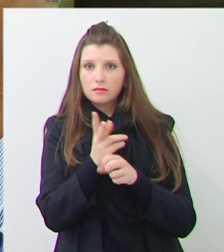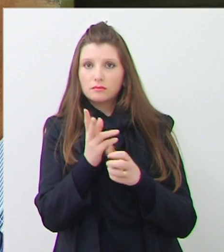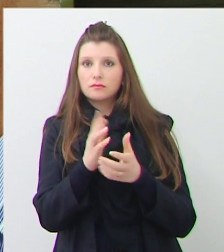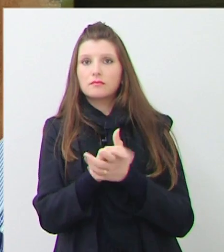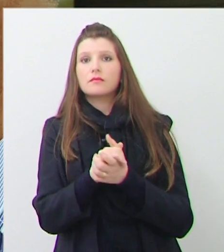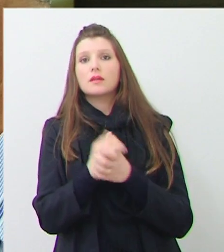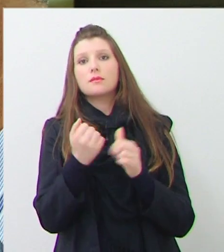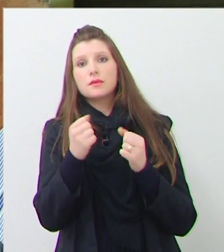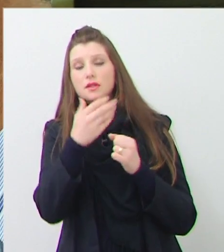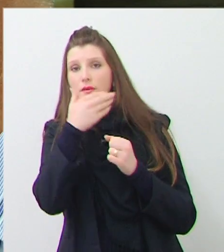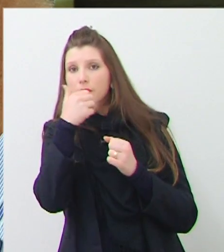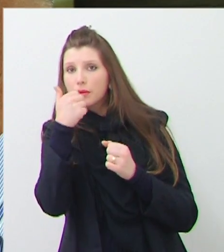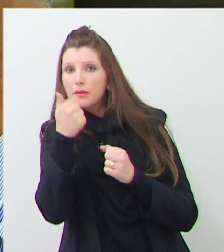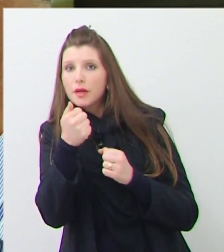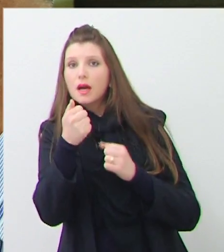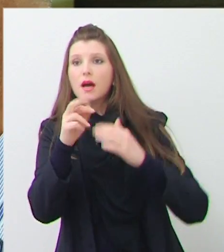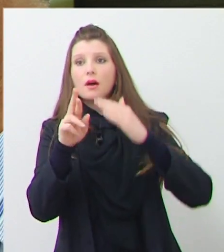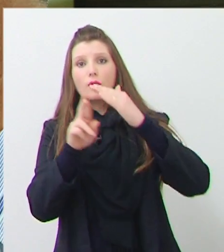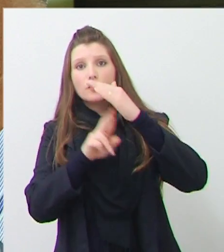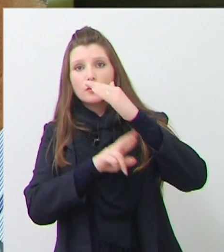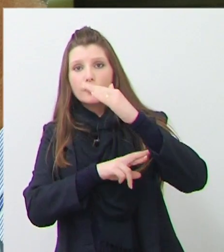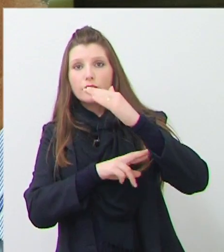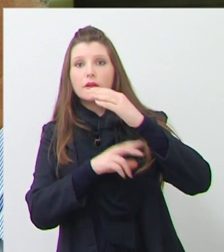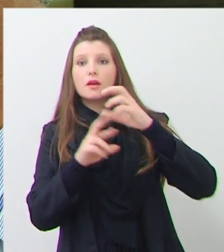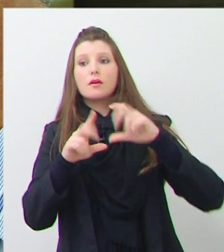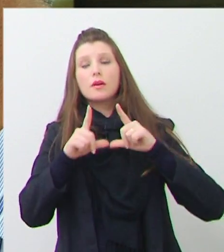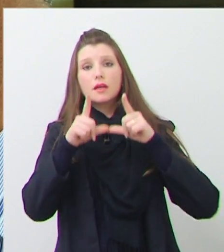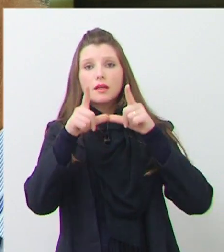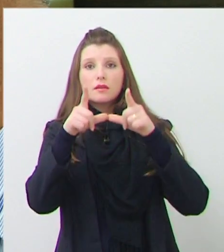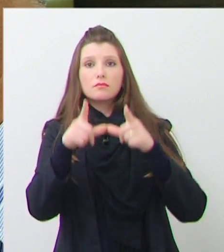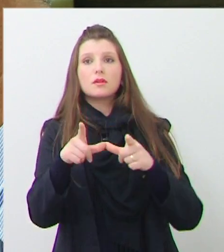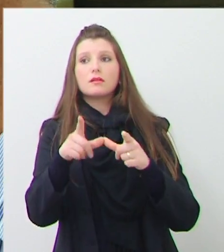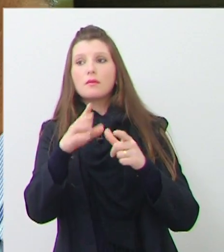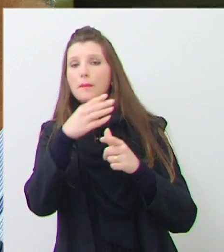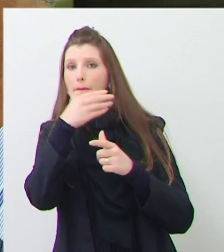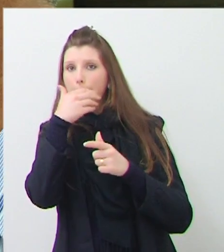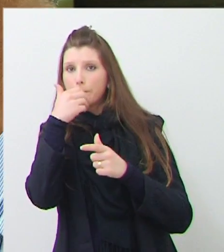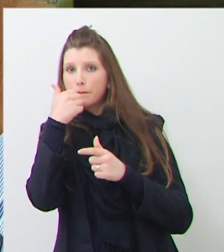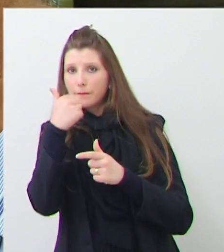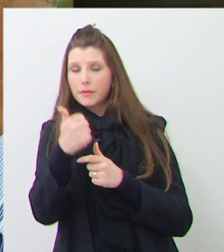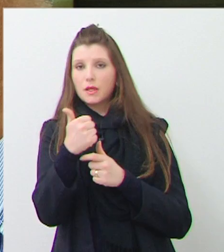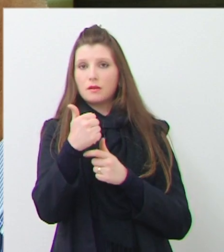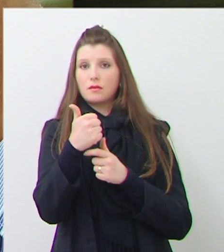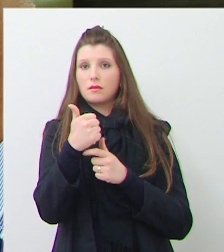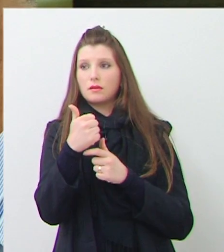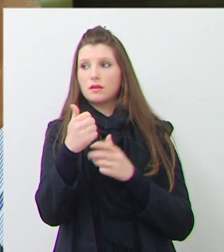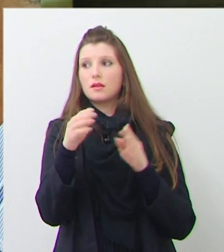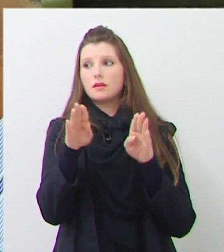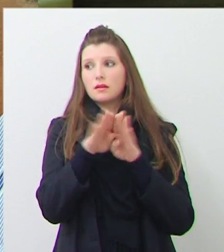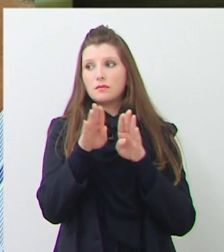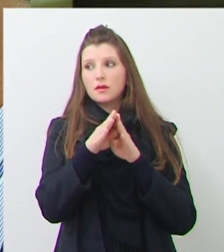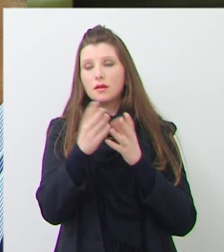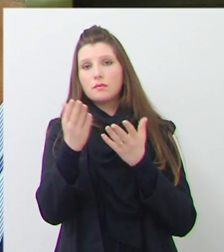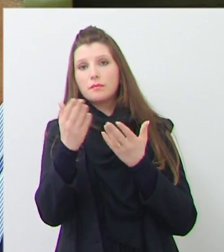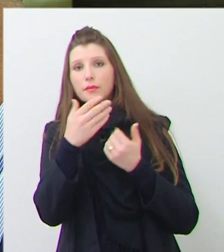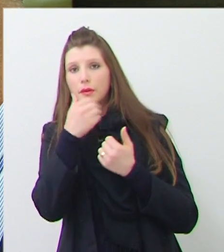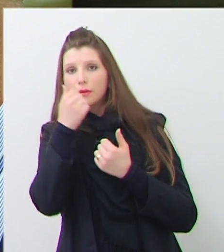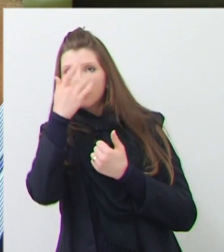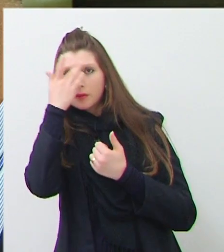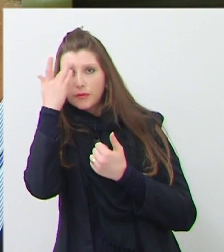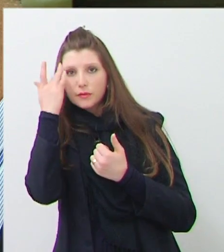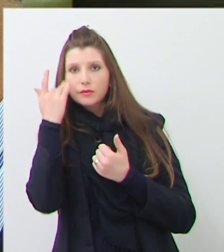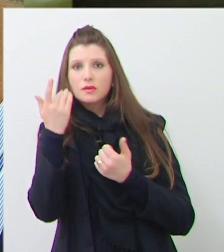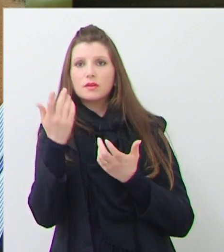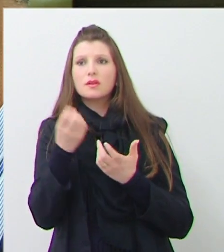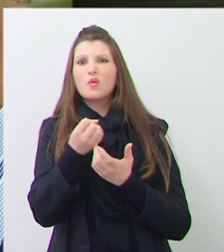uma melhoria nessas rodovias. Esse é o nosso requerimento, para ocasionar uma melhoria e trazer benefícios para a população. Há um levantamento